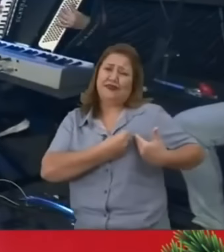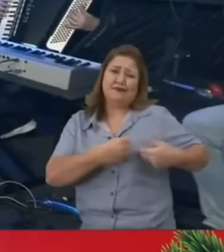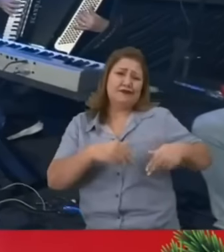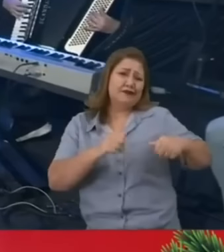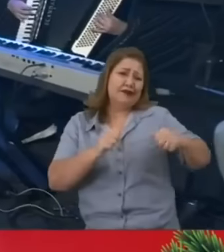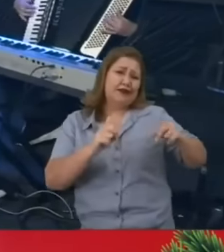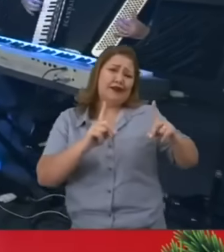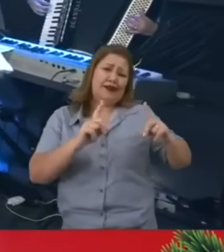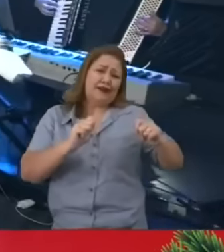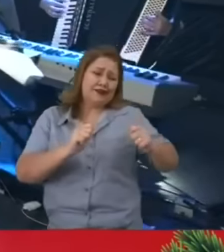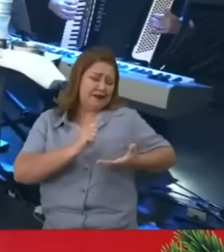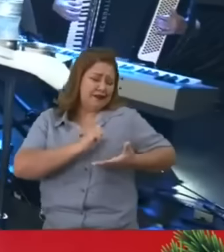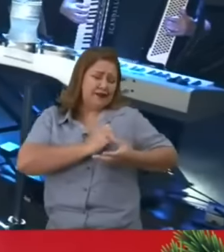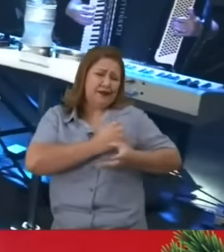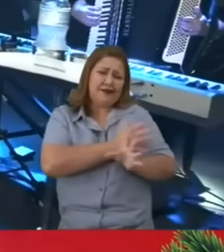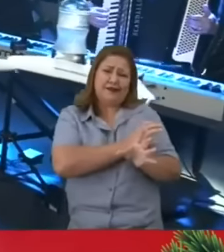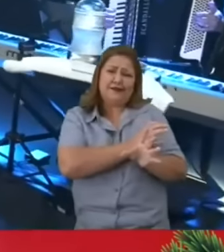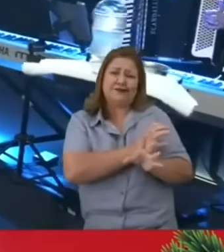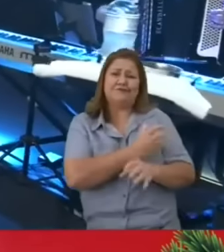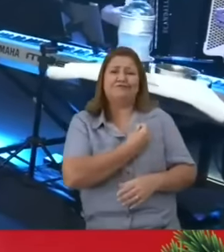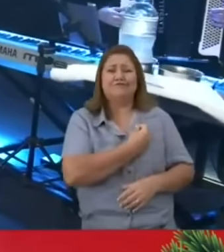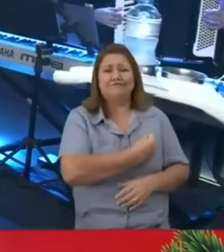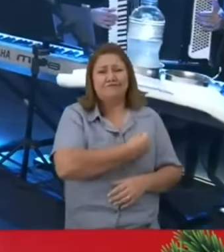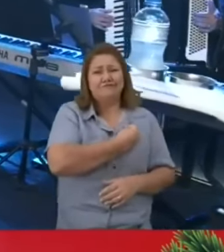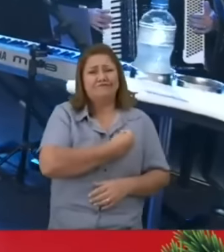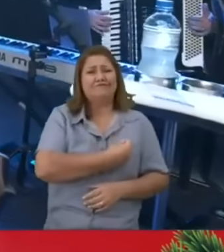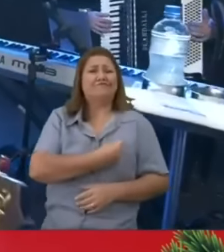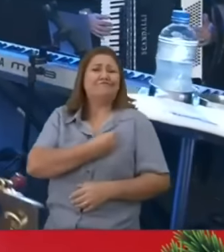Vida vazia,